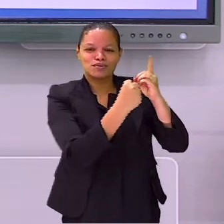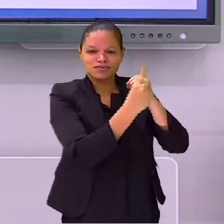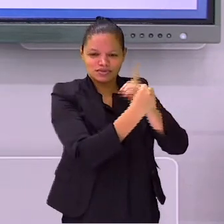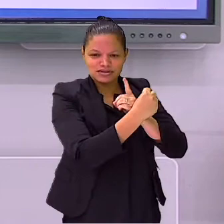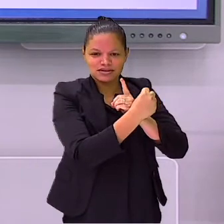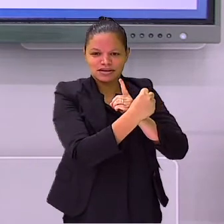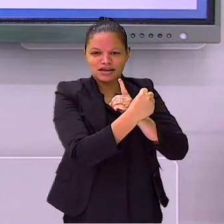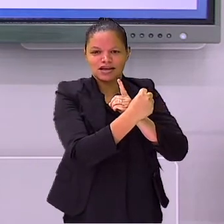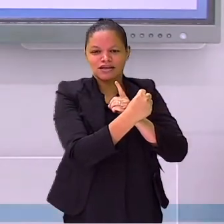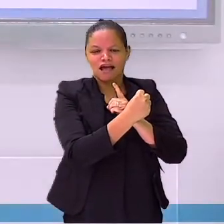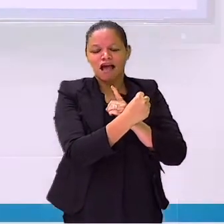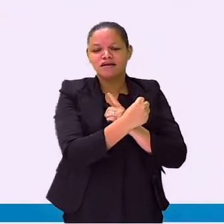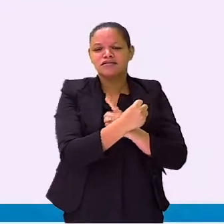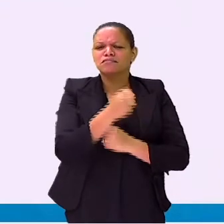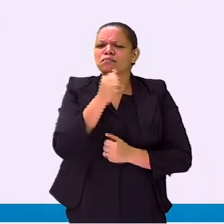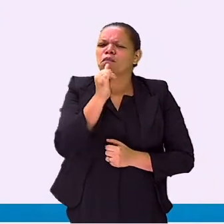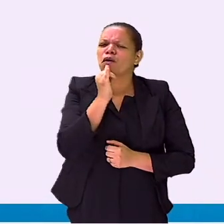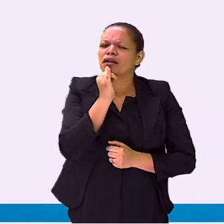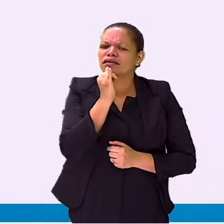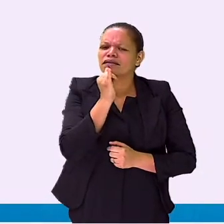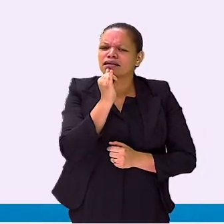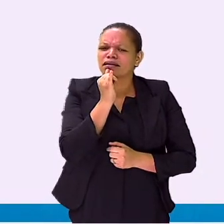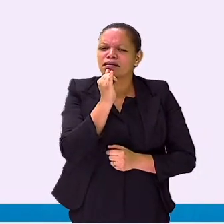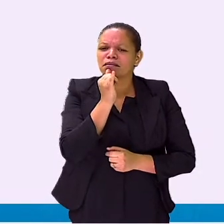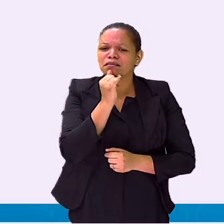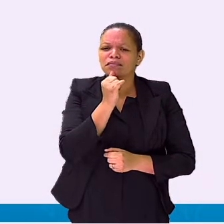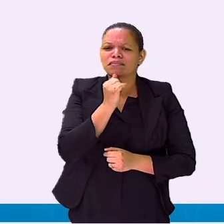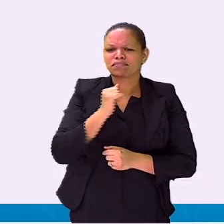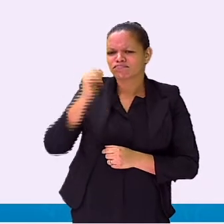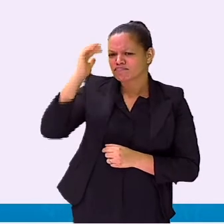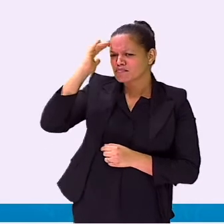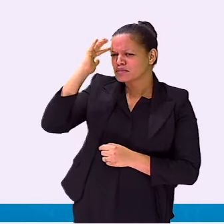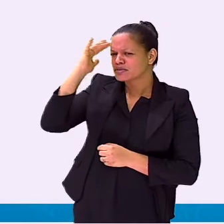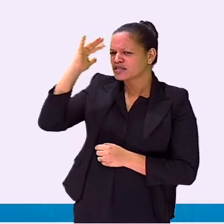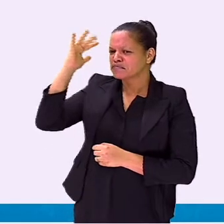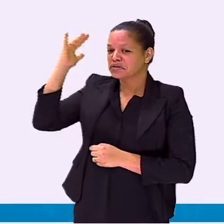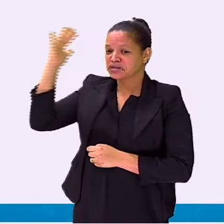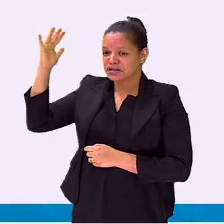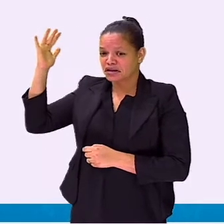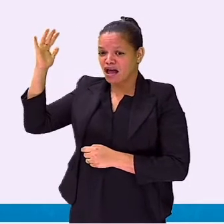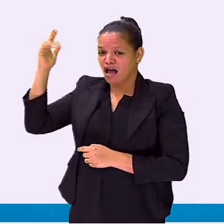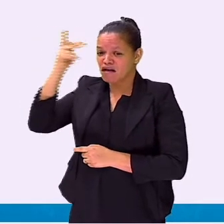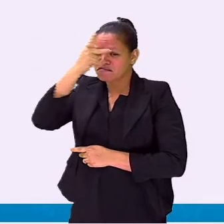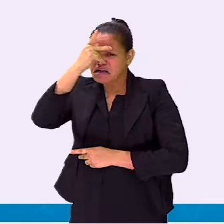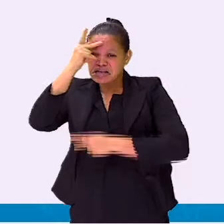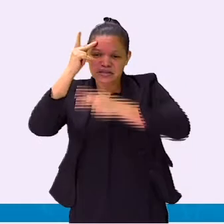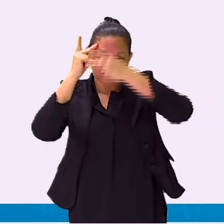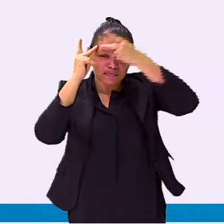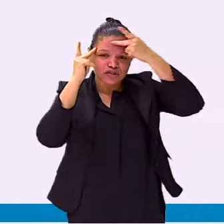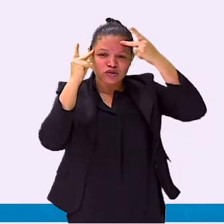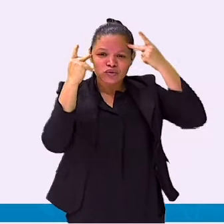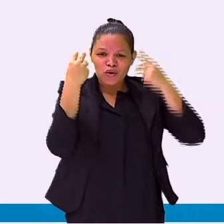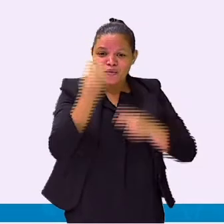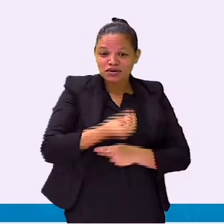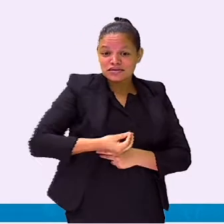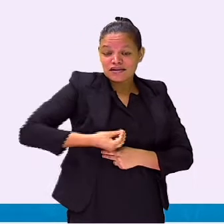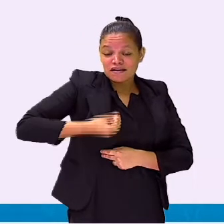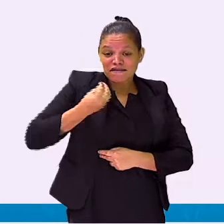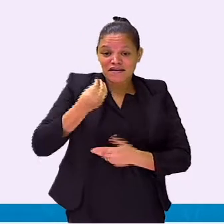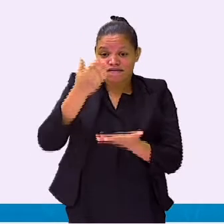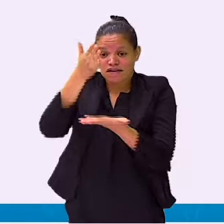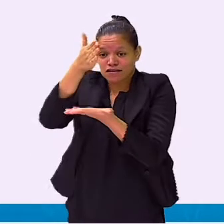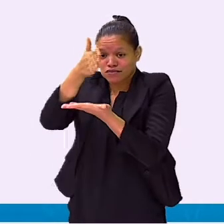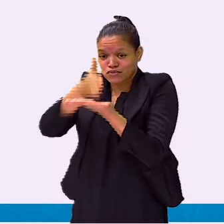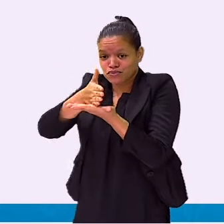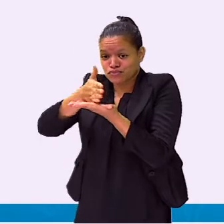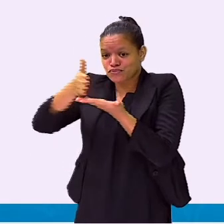pessoas que vivem aqui, na parte onde estão os prédios, os edifícios, é como se elas